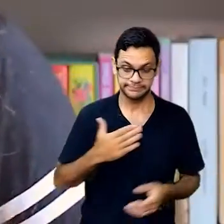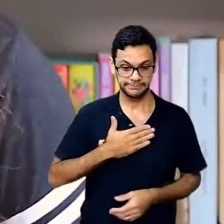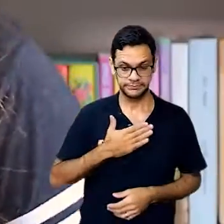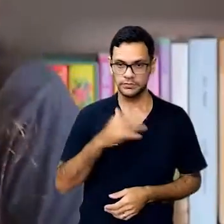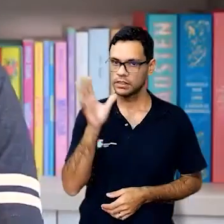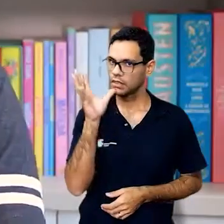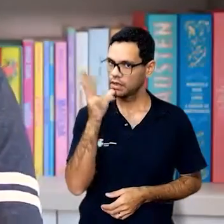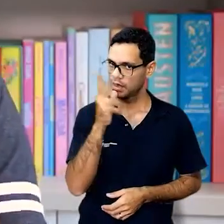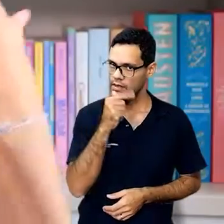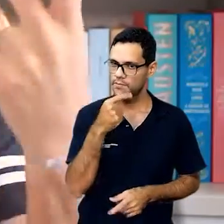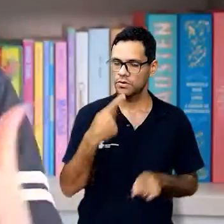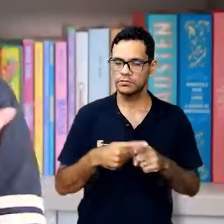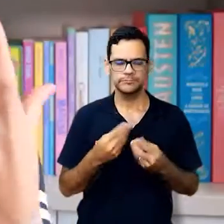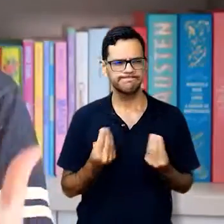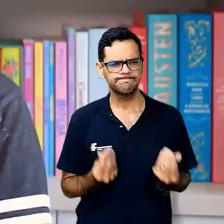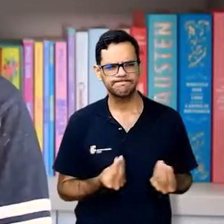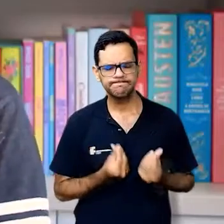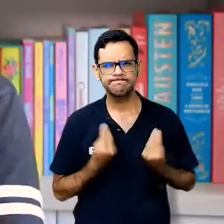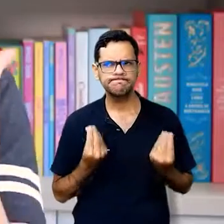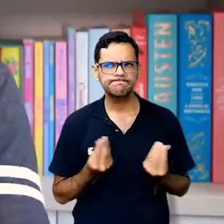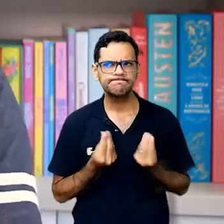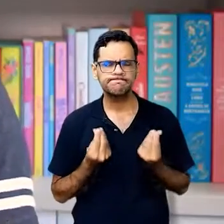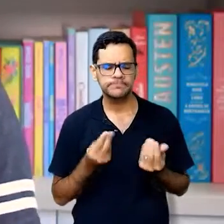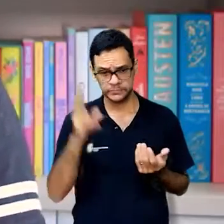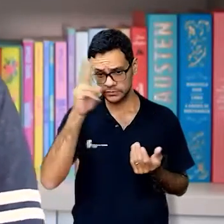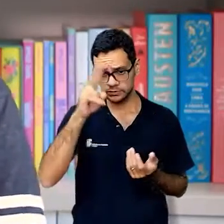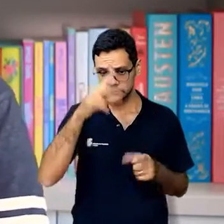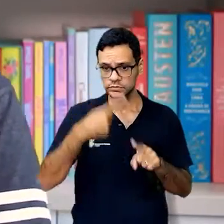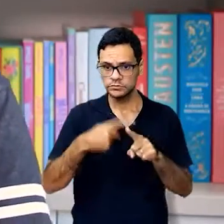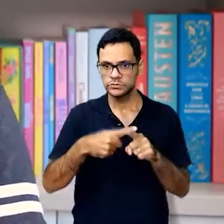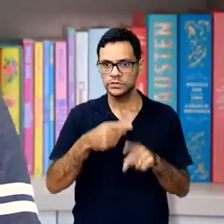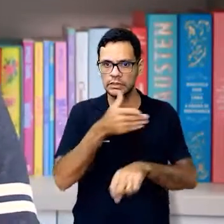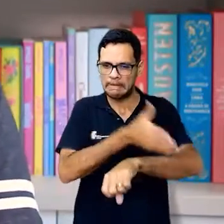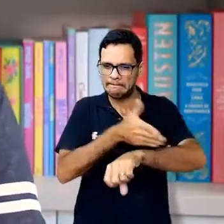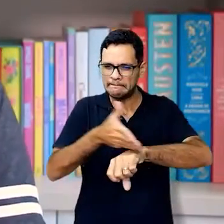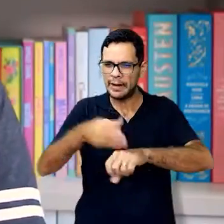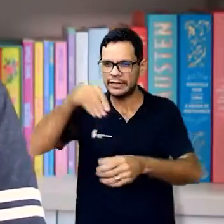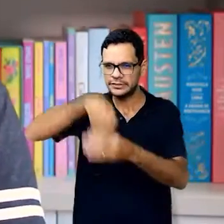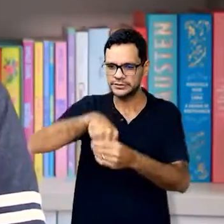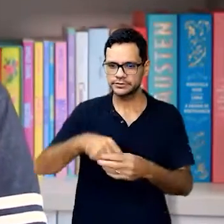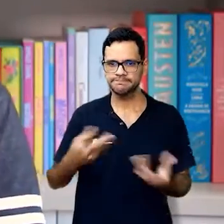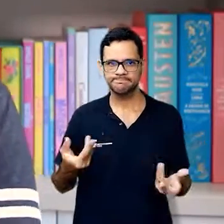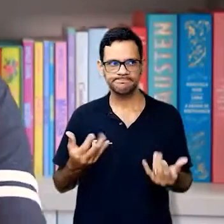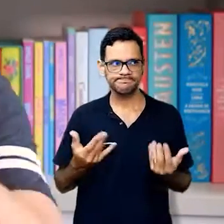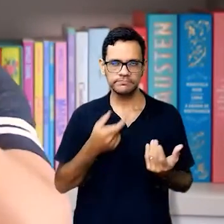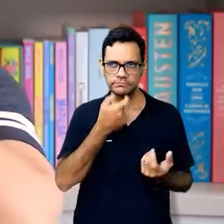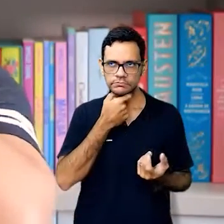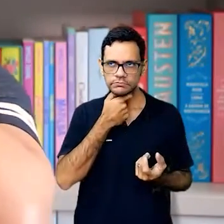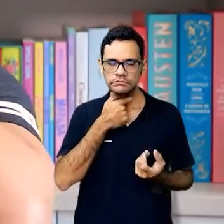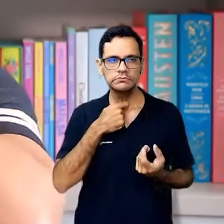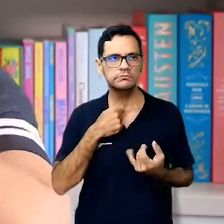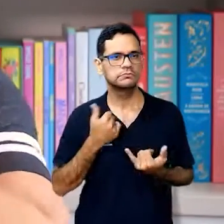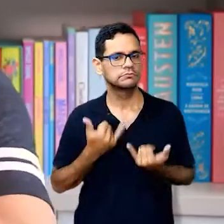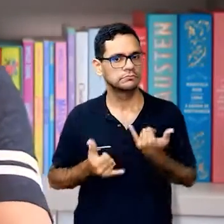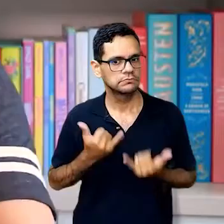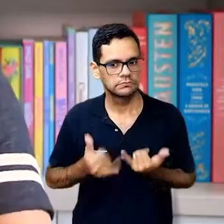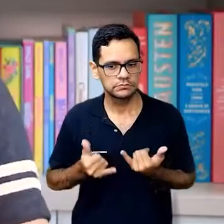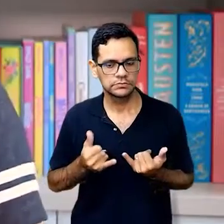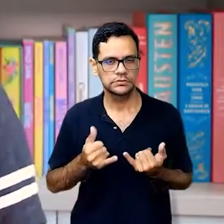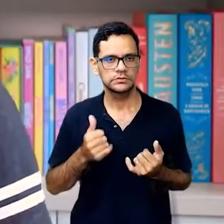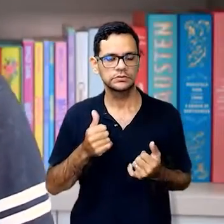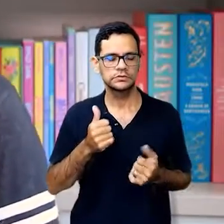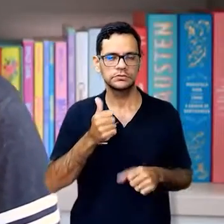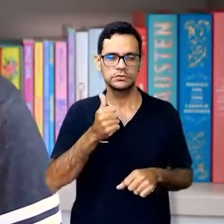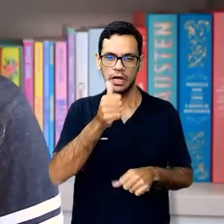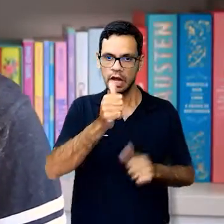Mas vai que, né? Mas pra mim, demorou um pouquinho mais pra digerir, assim, a história, até porque também tem umas partes aqui que você, tipo, engole em seco, né,